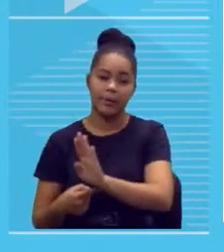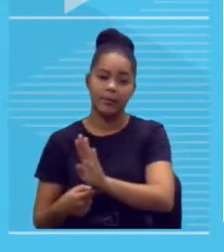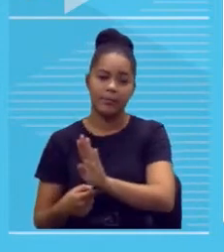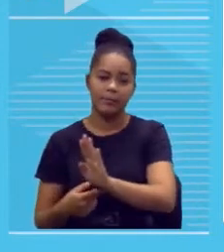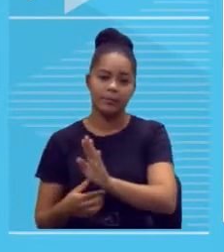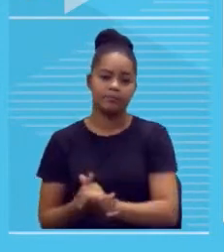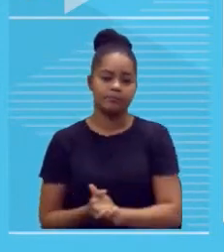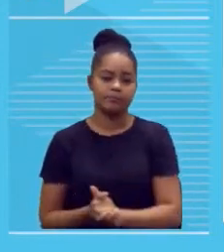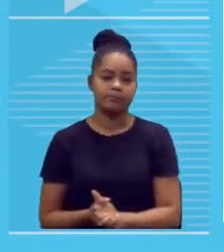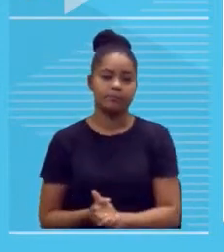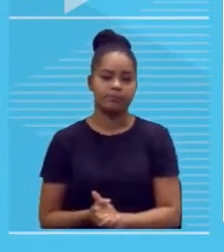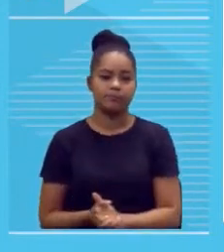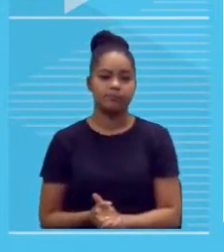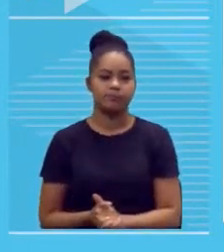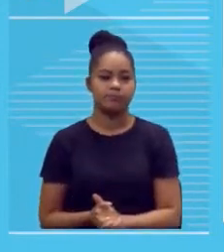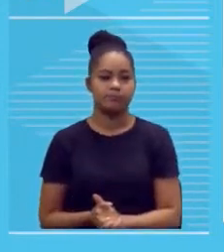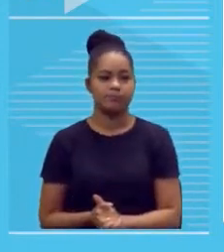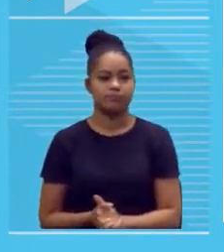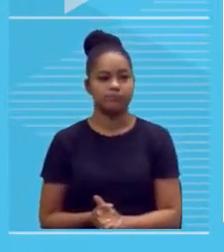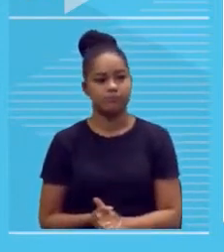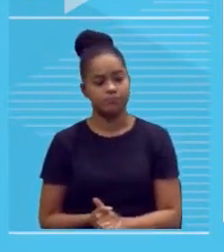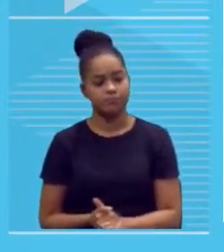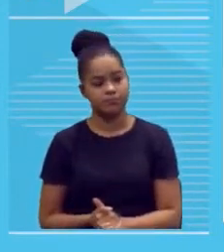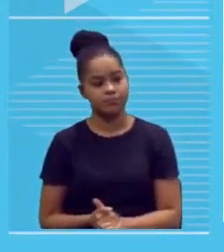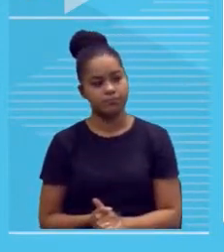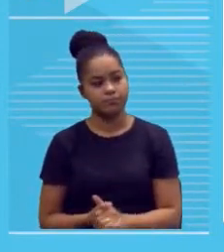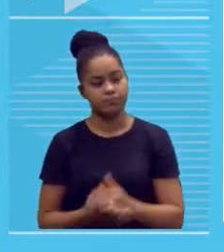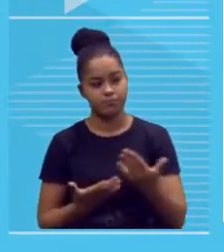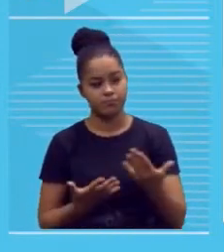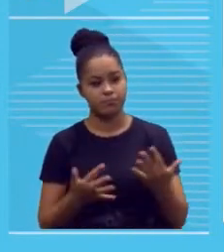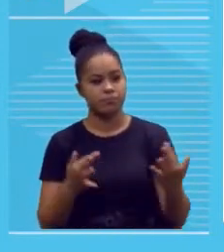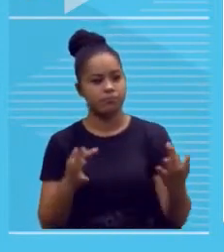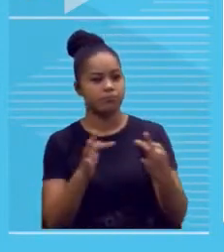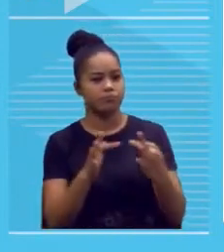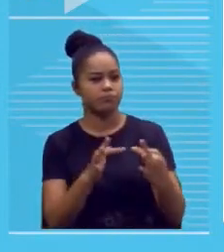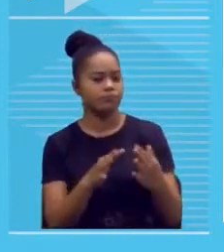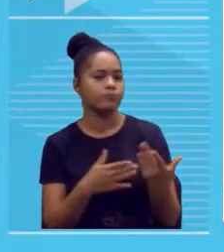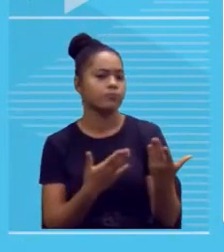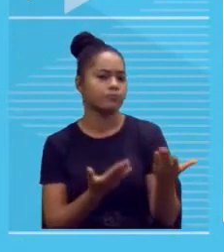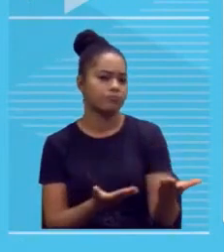raiz de 3 sobre 3, então a nossa função aqui vai ser